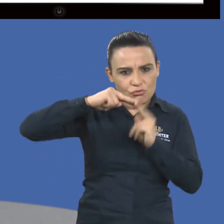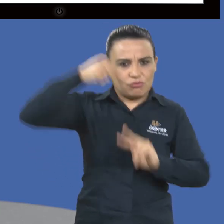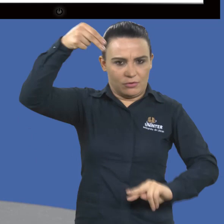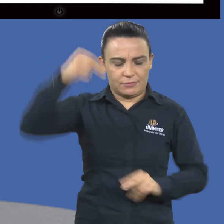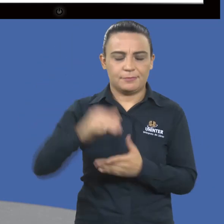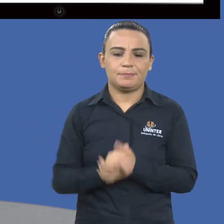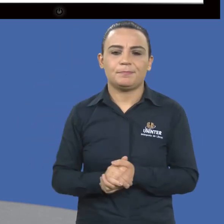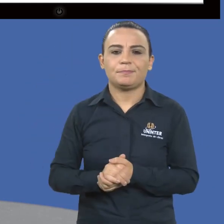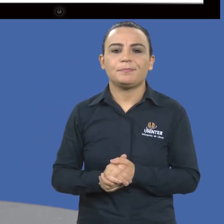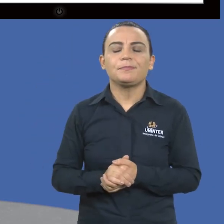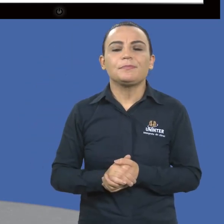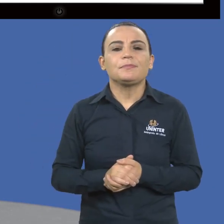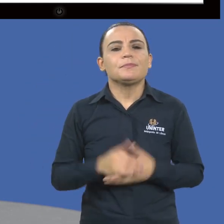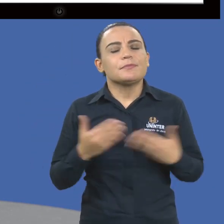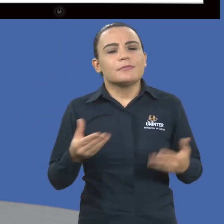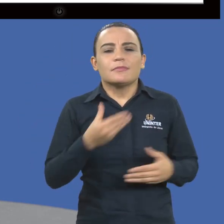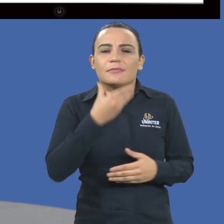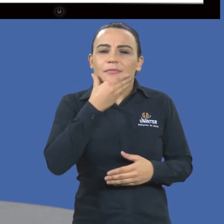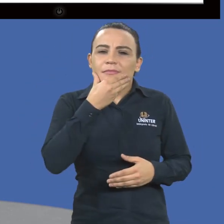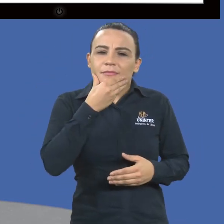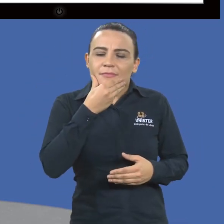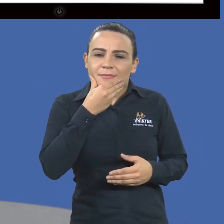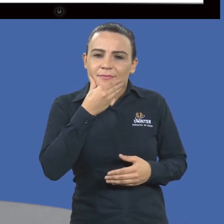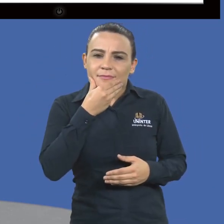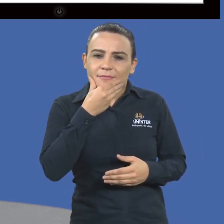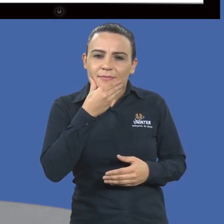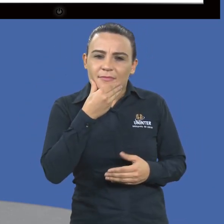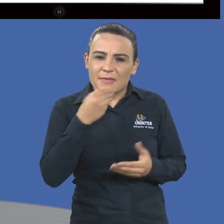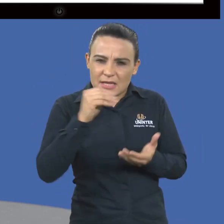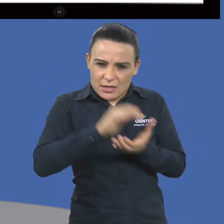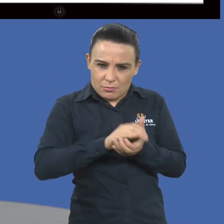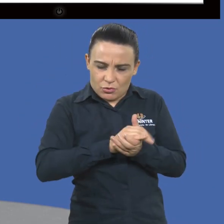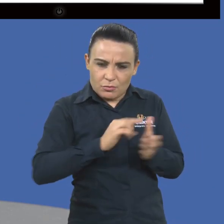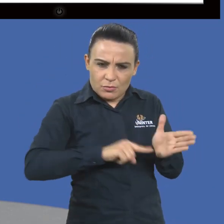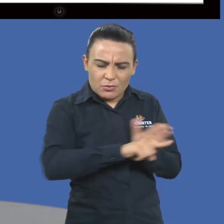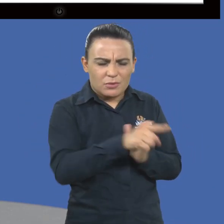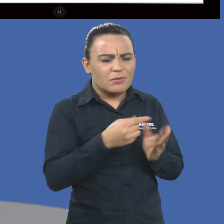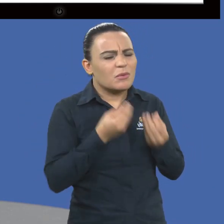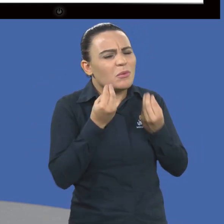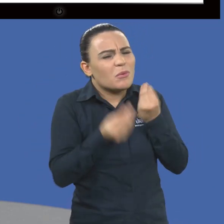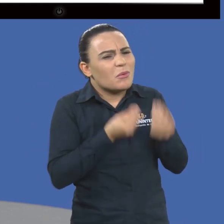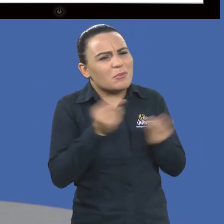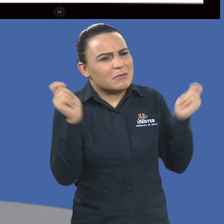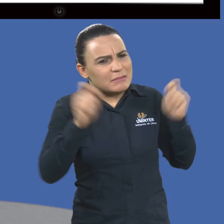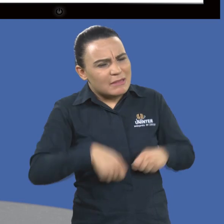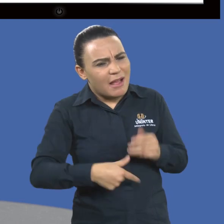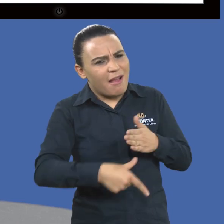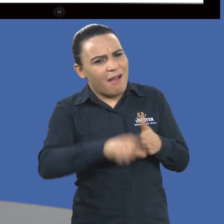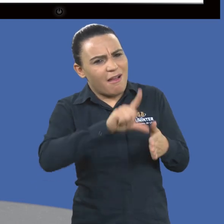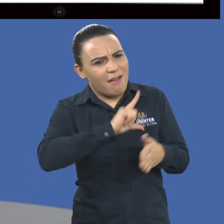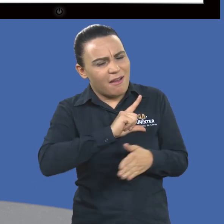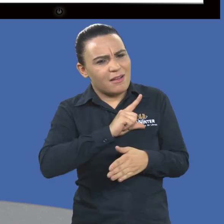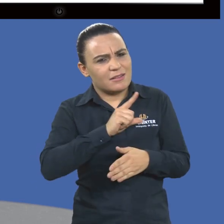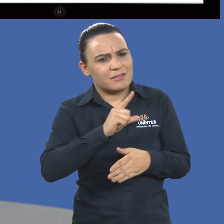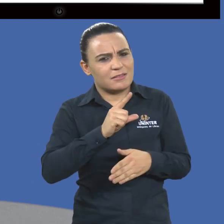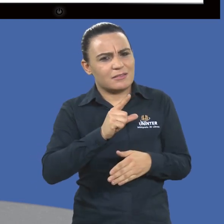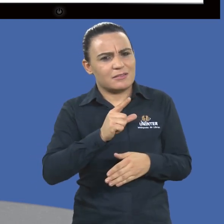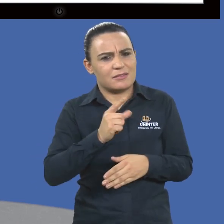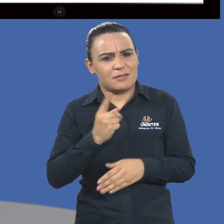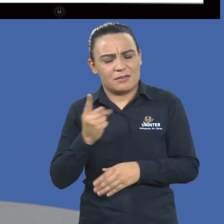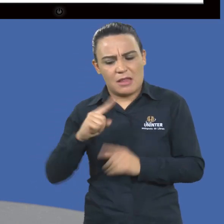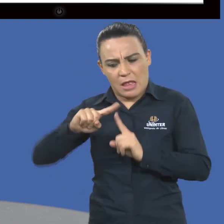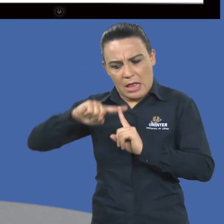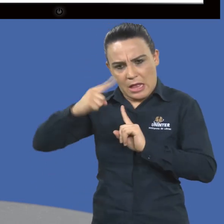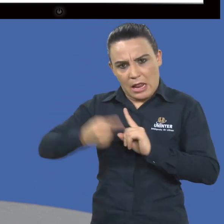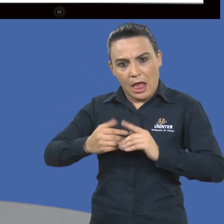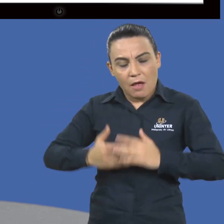saber antes que a minha esposa estava gestando uma criança com síndrome de Down? Tem. Tem